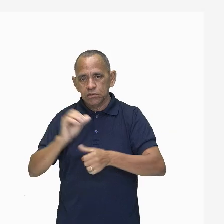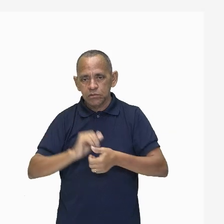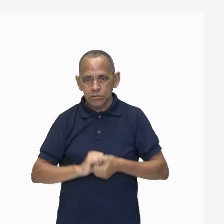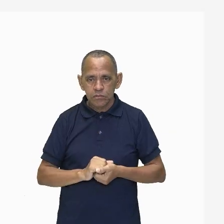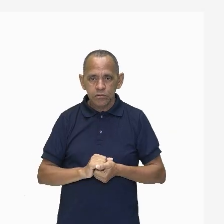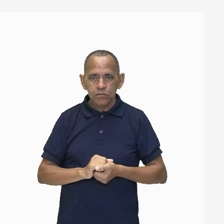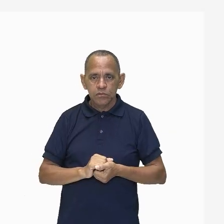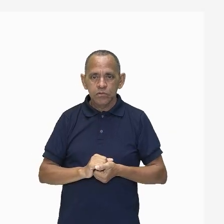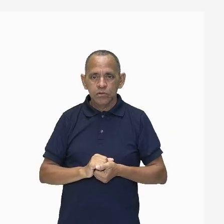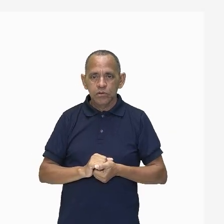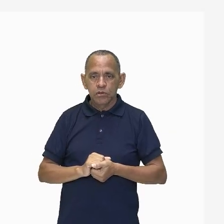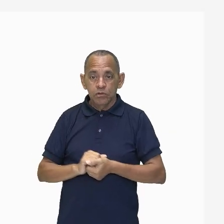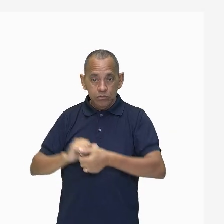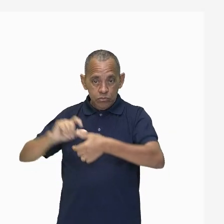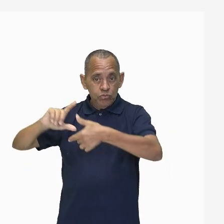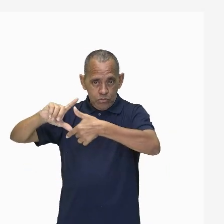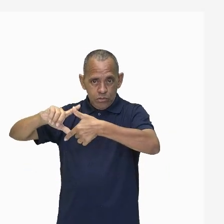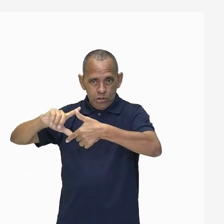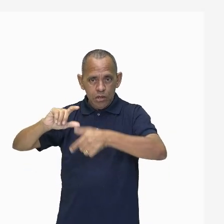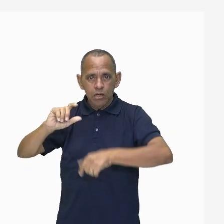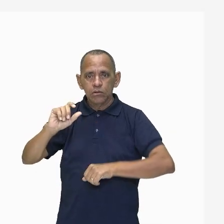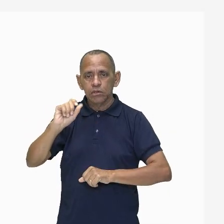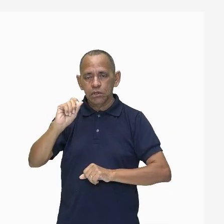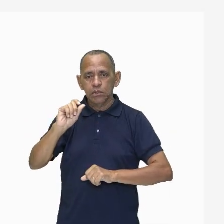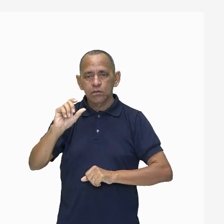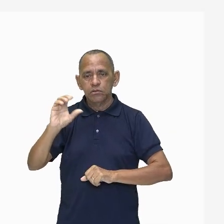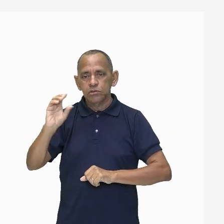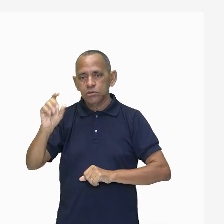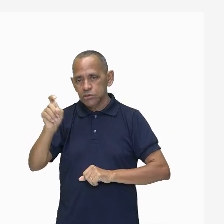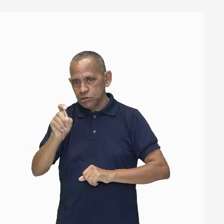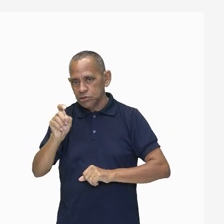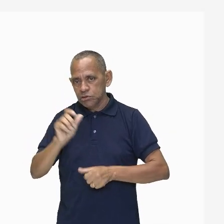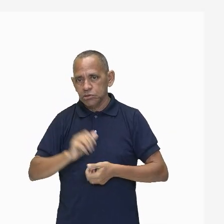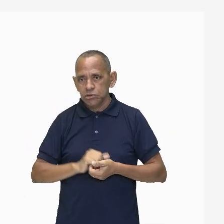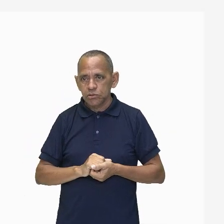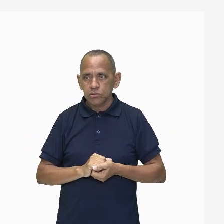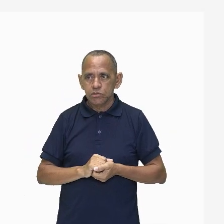vou isolar o valor de x. Isolando o valor de x,